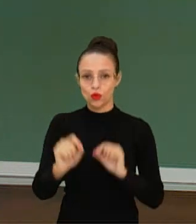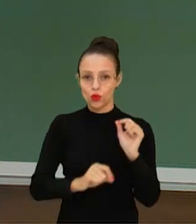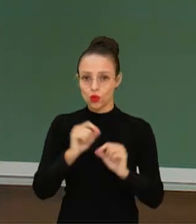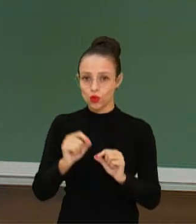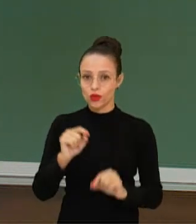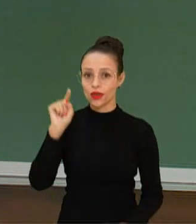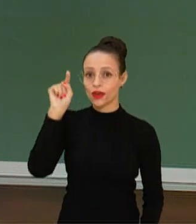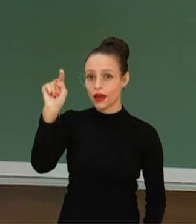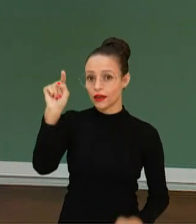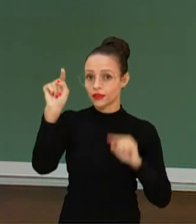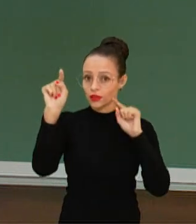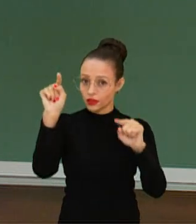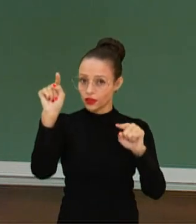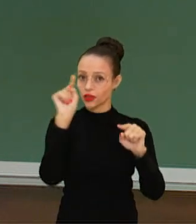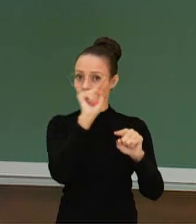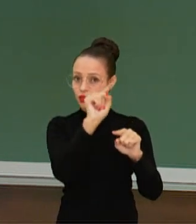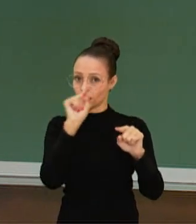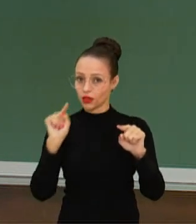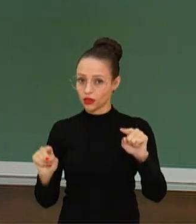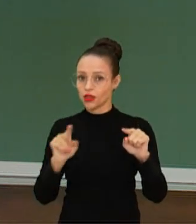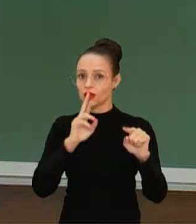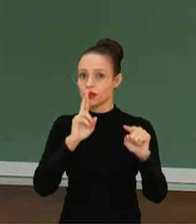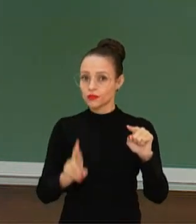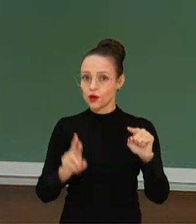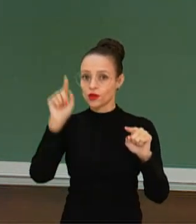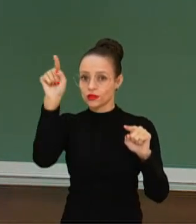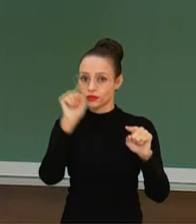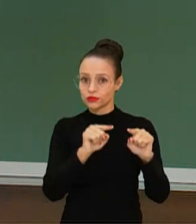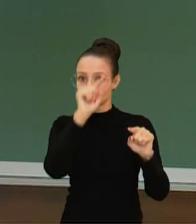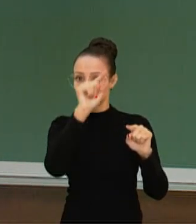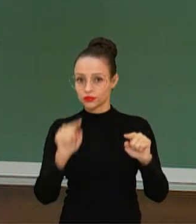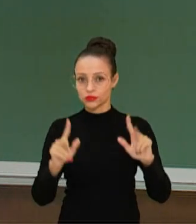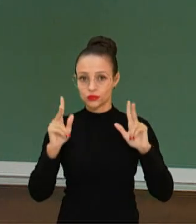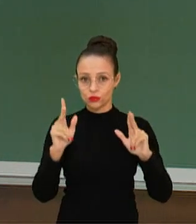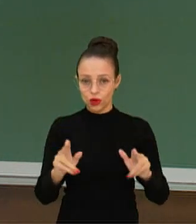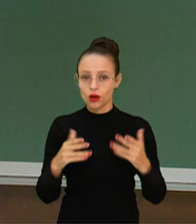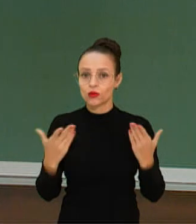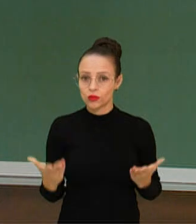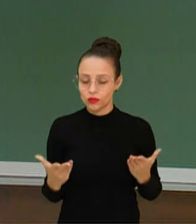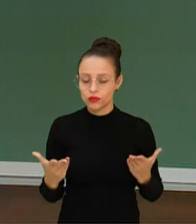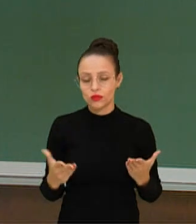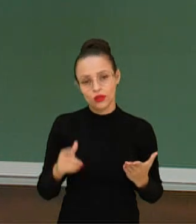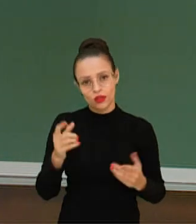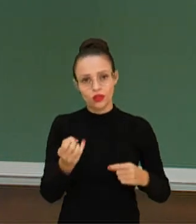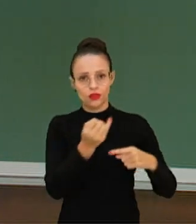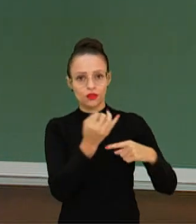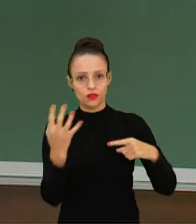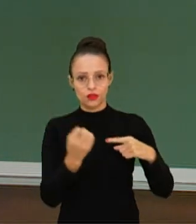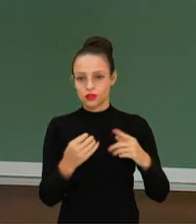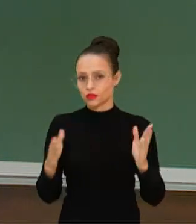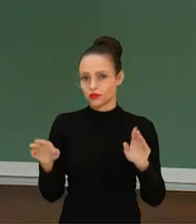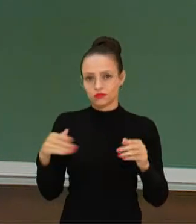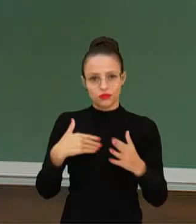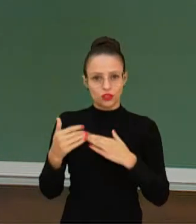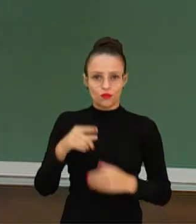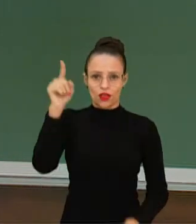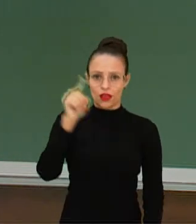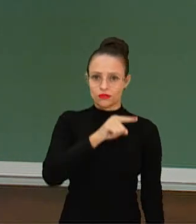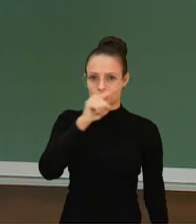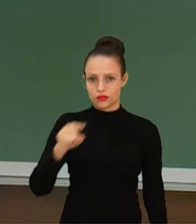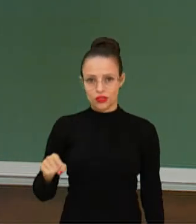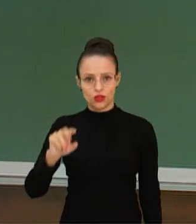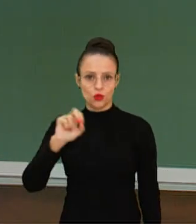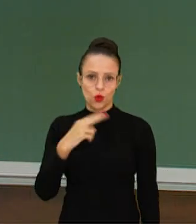produto dos meios, que é igual ao produto dos extremos. Mas como é uma igualdade de fração, tanto faz você inverter,